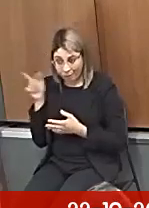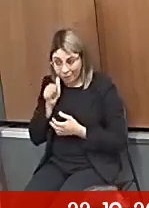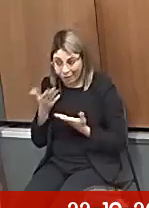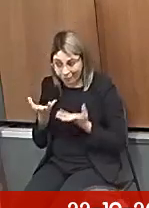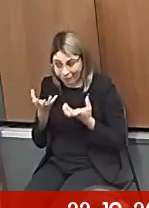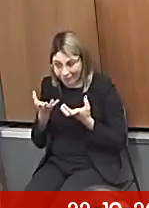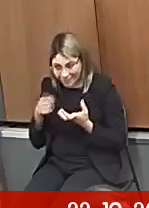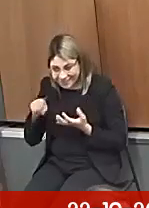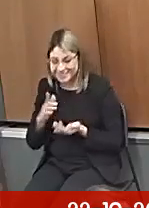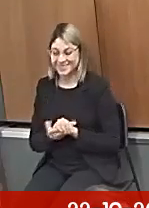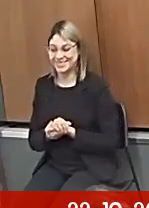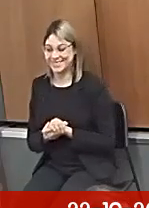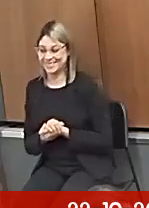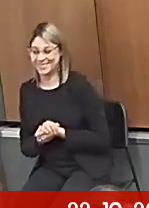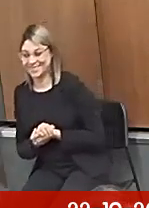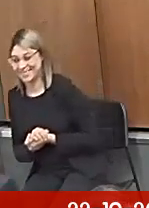gente?